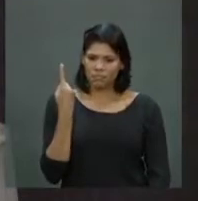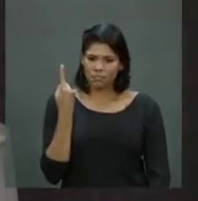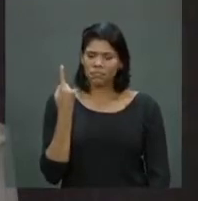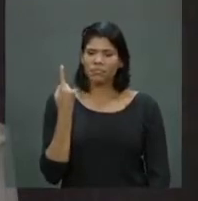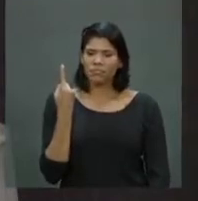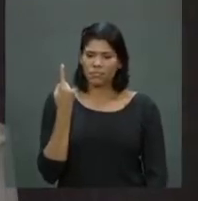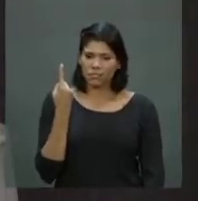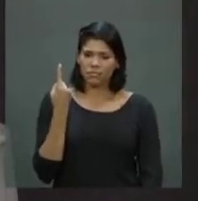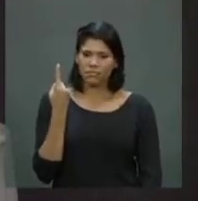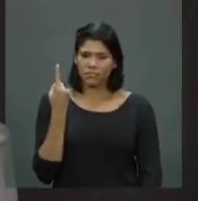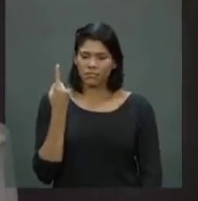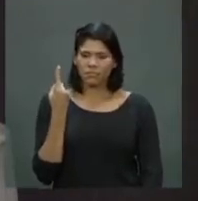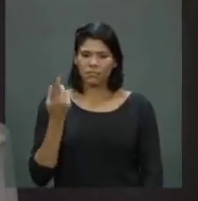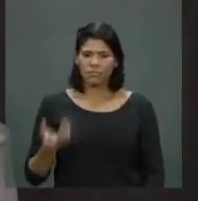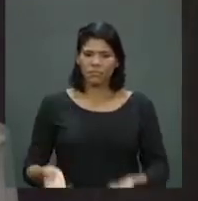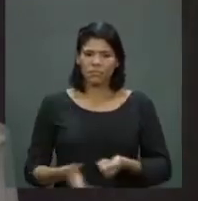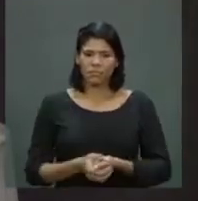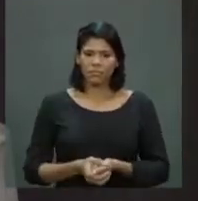São